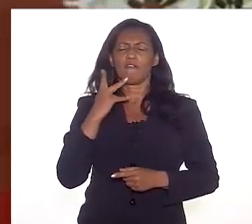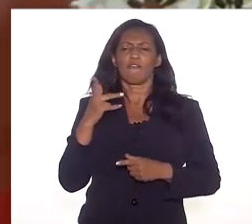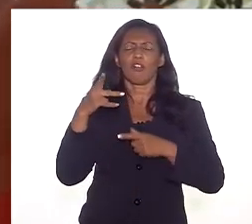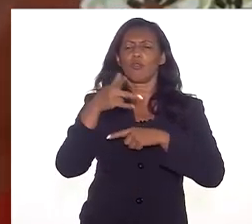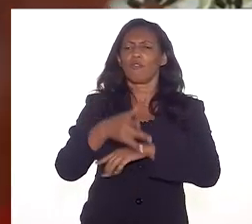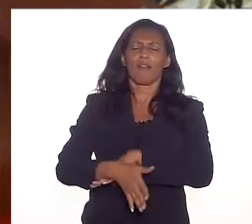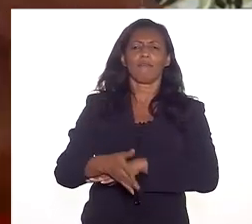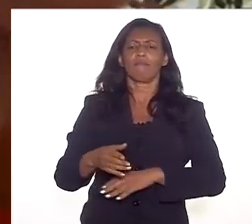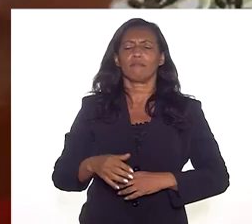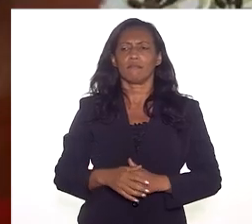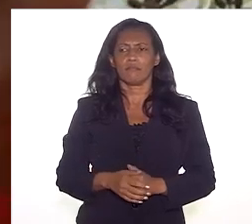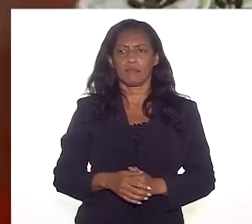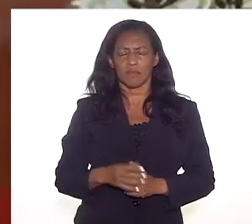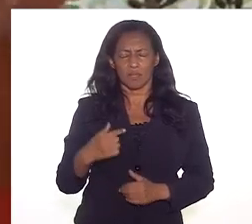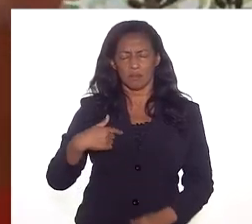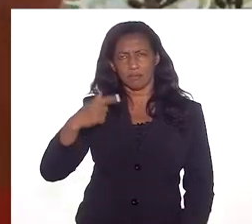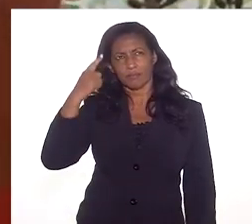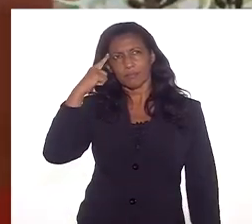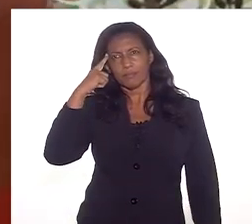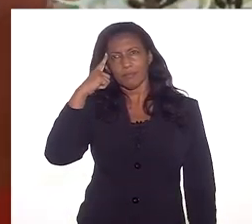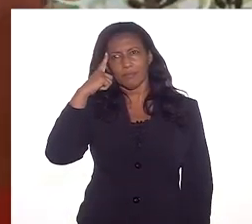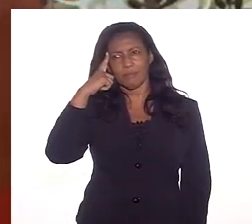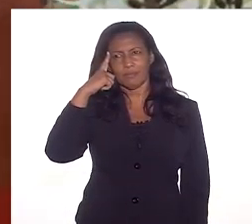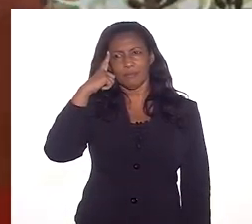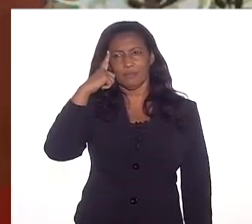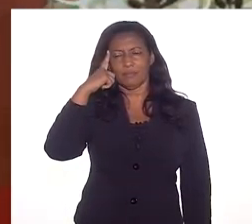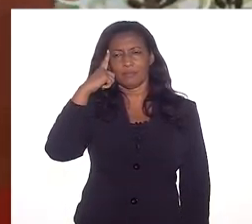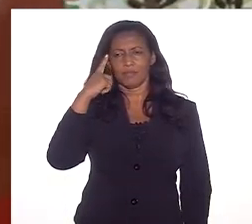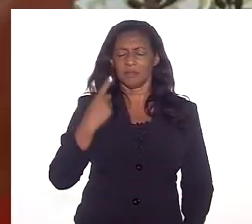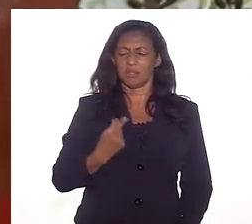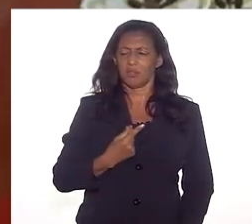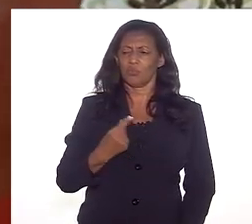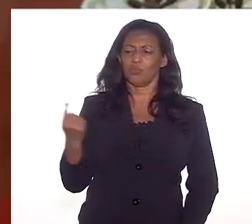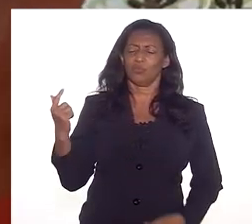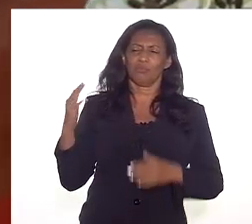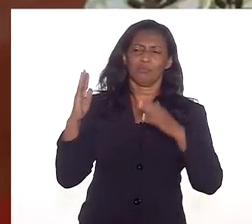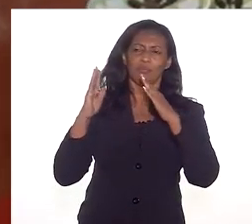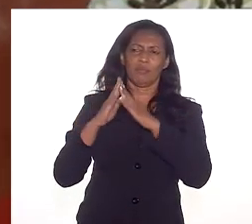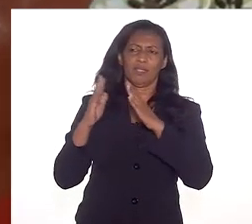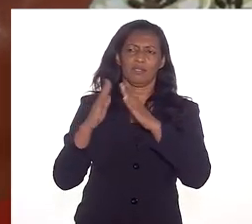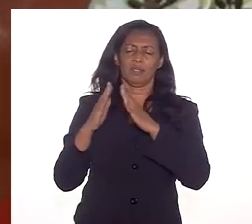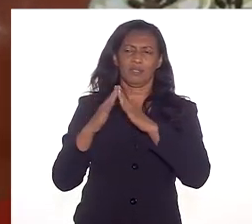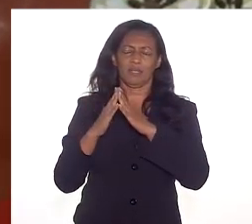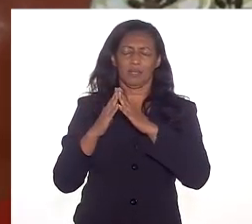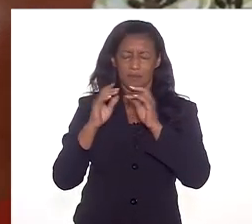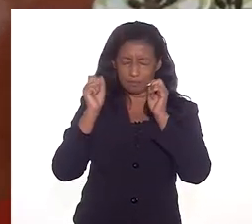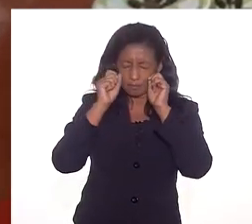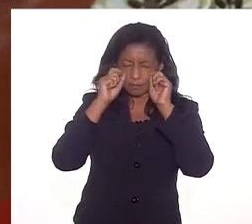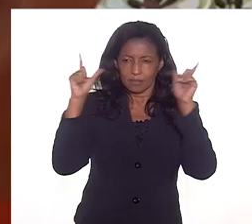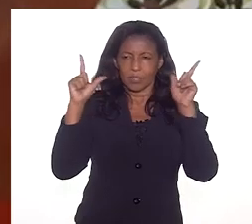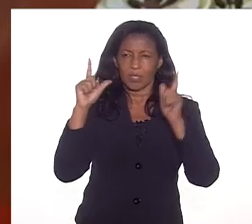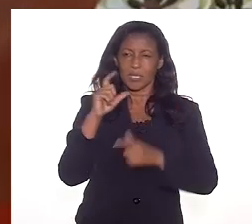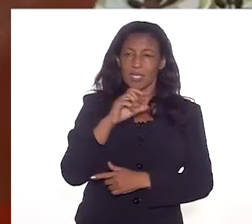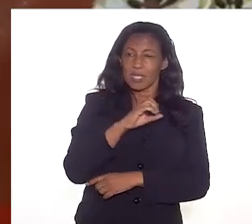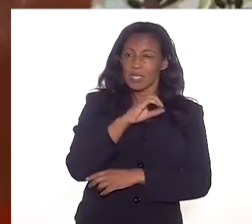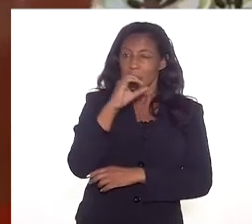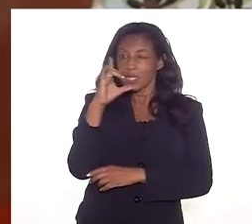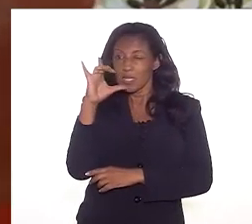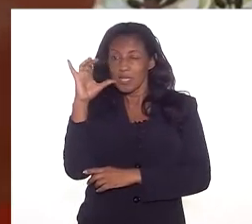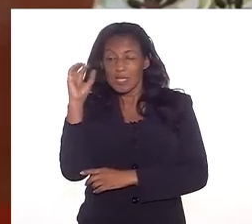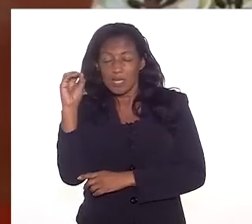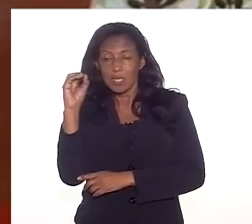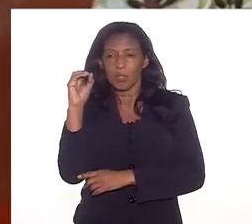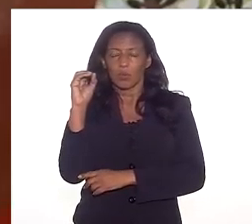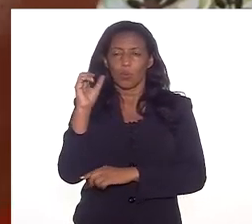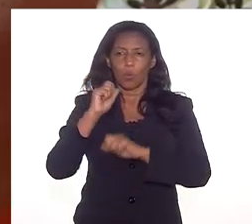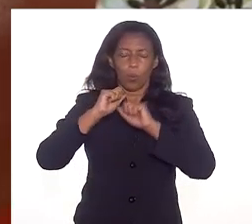tal. Fiquei com aquilo na cabeça. Saí de lá, fui para casa, acordei cedo,